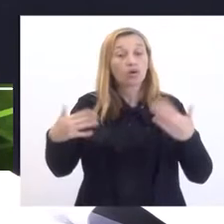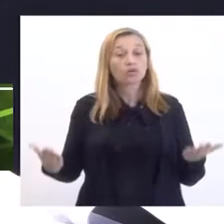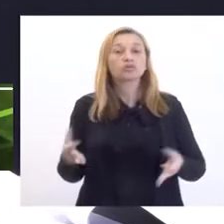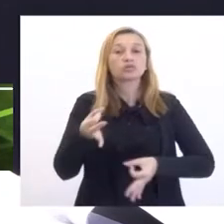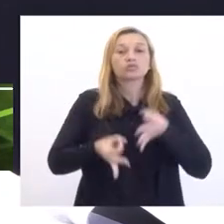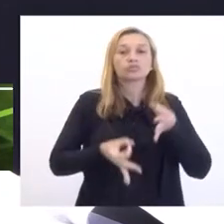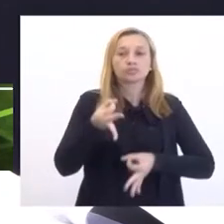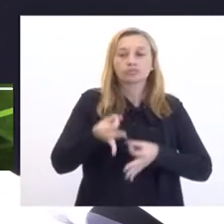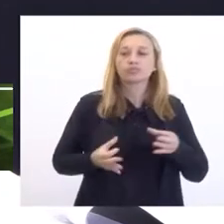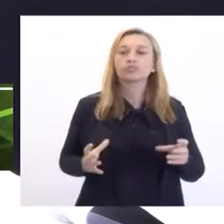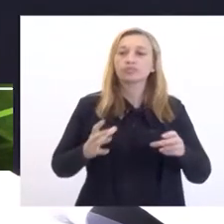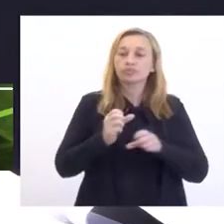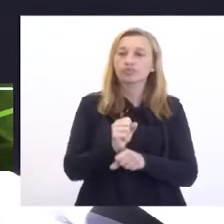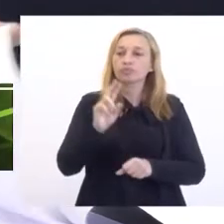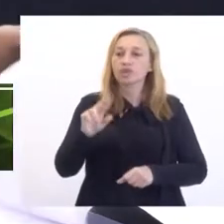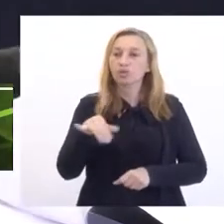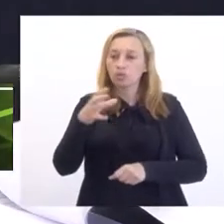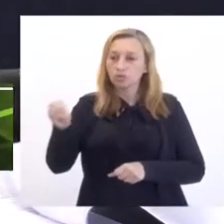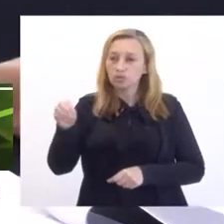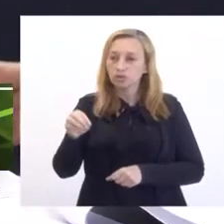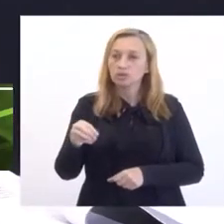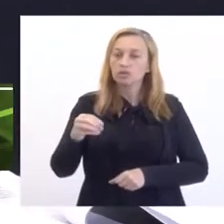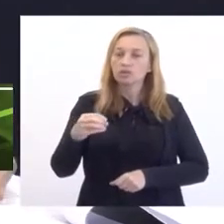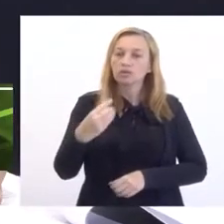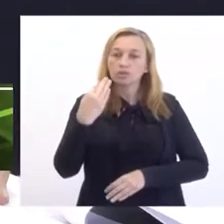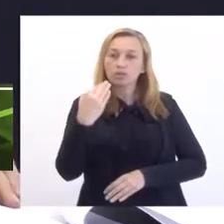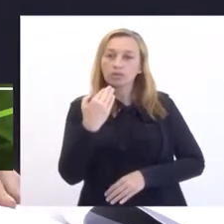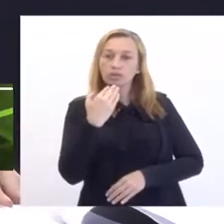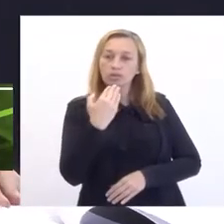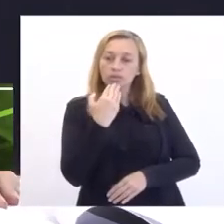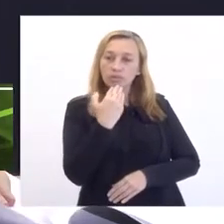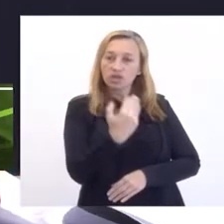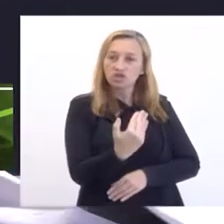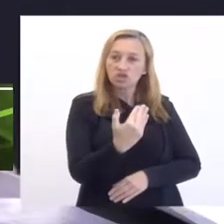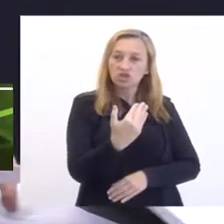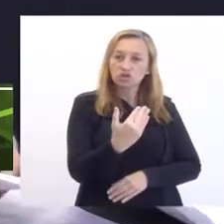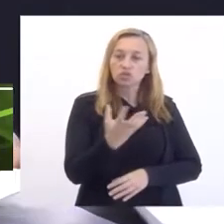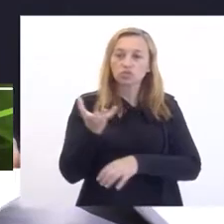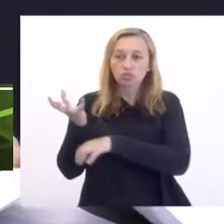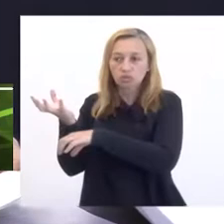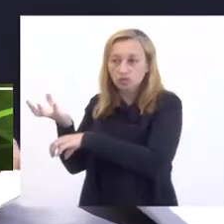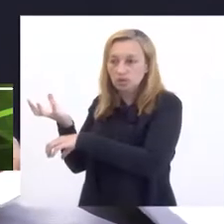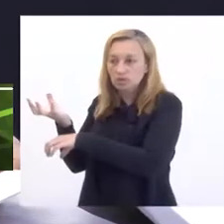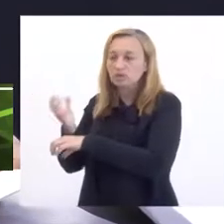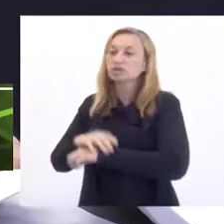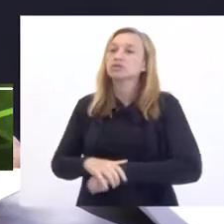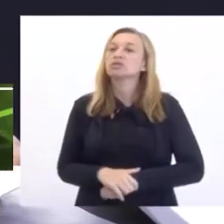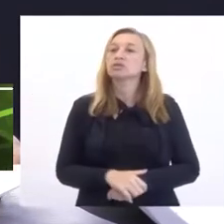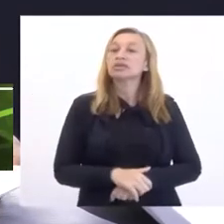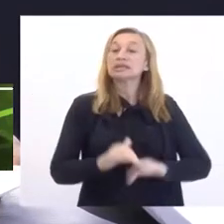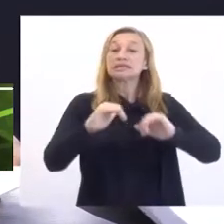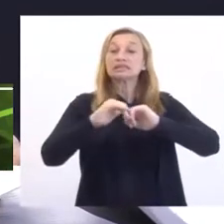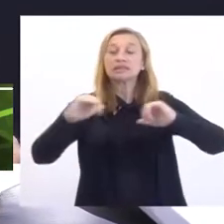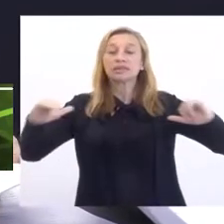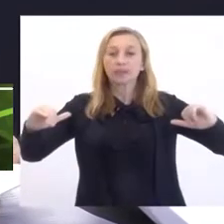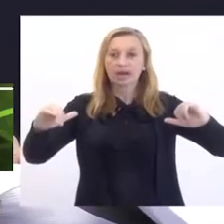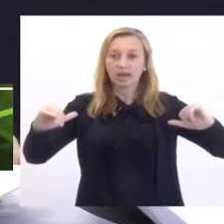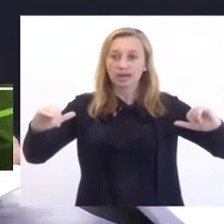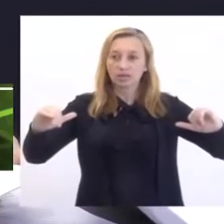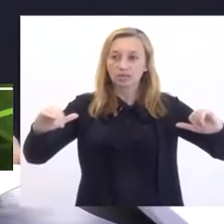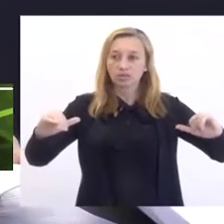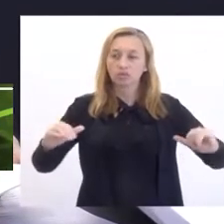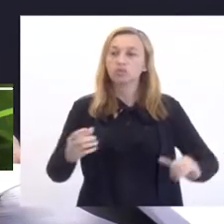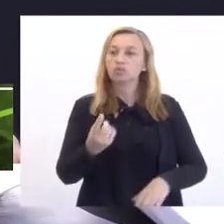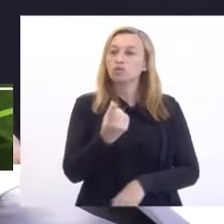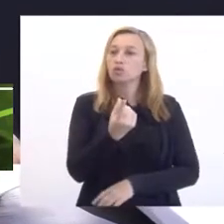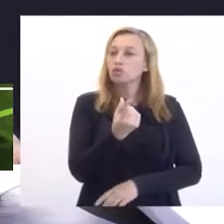União mandou seu parecer ao Congresso Nacional, separando as contas